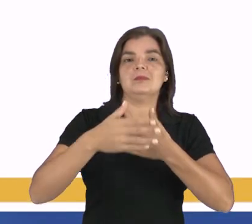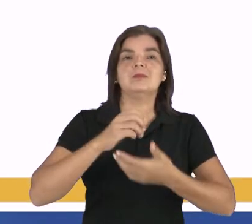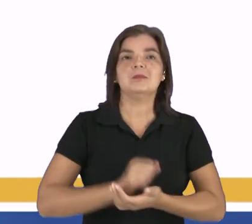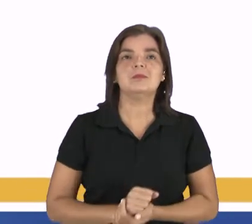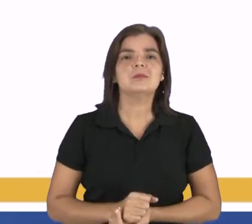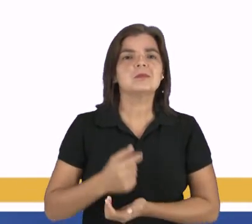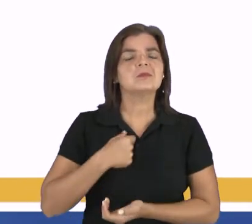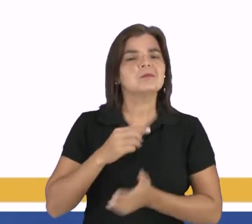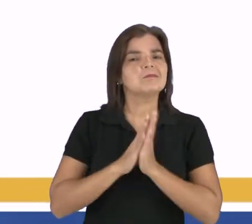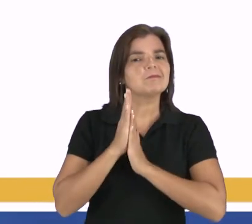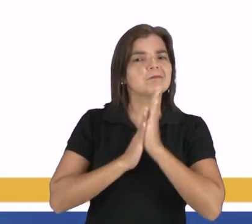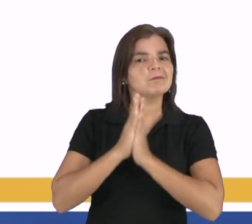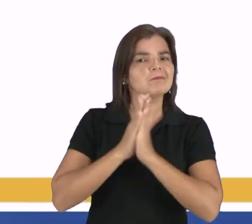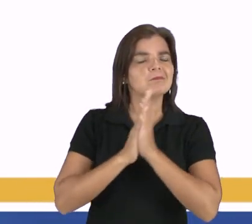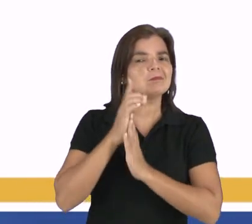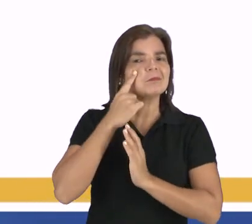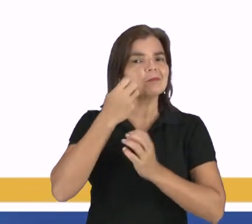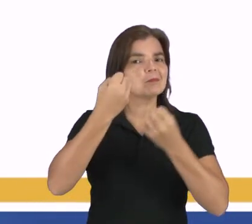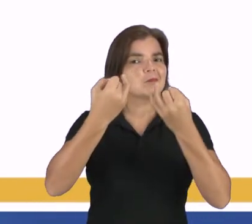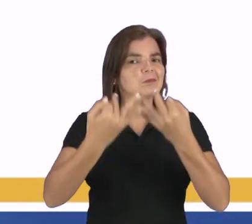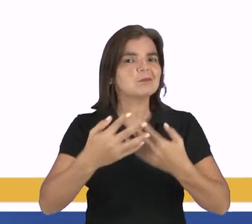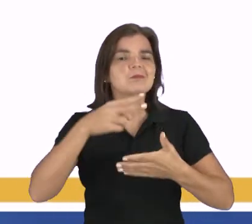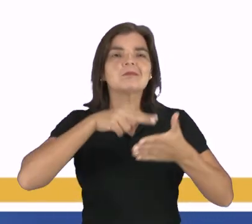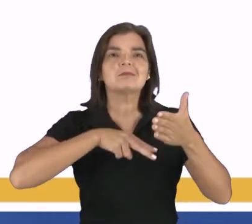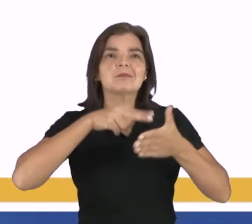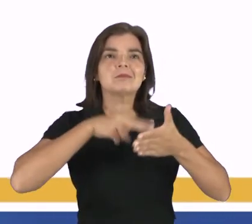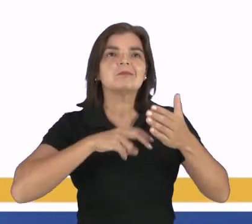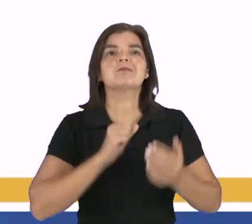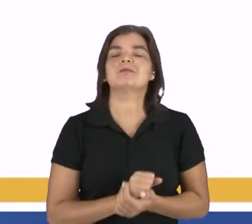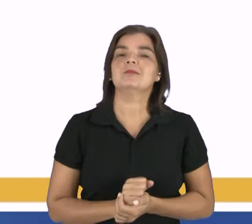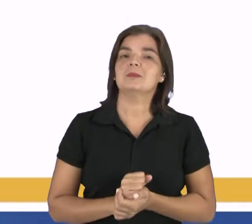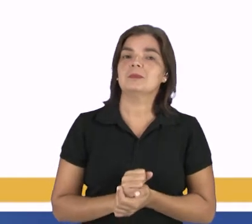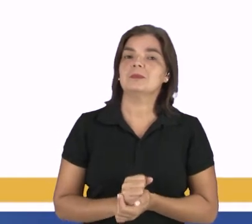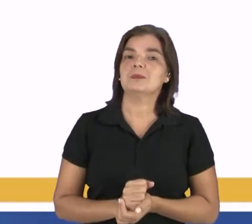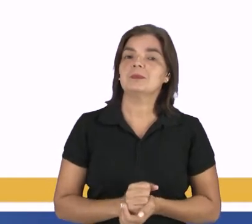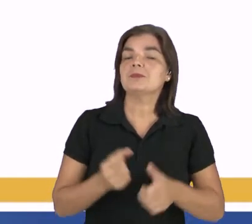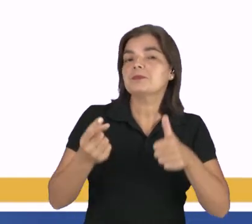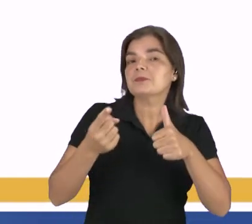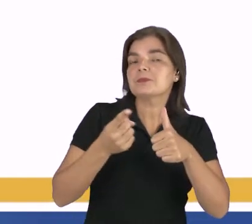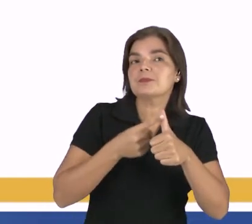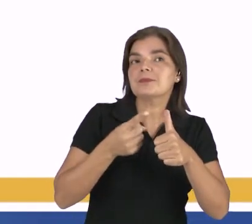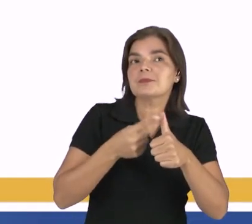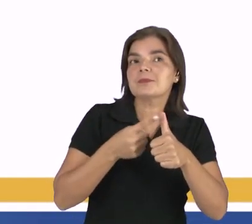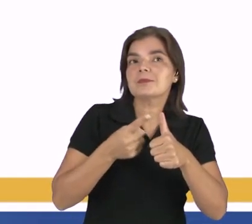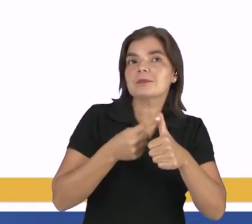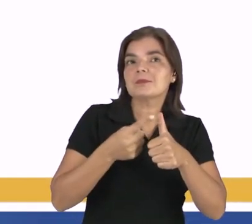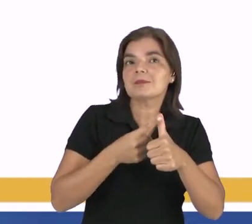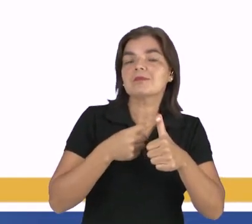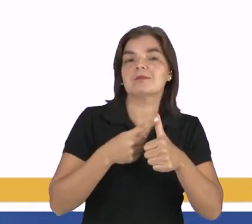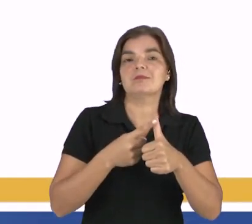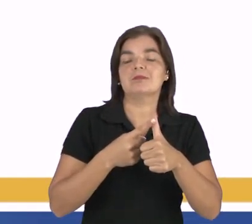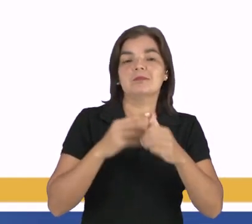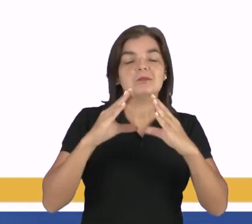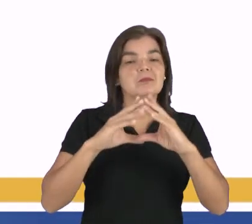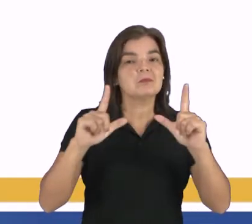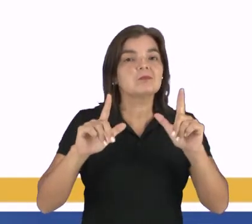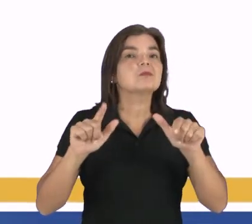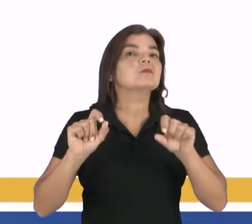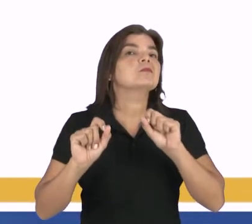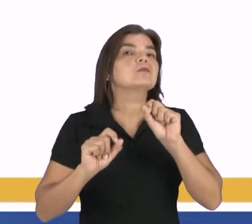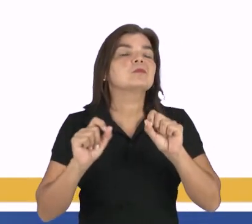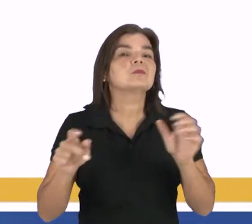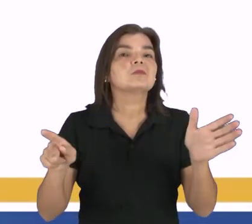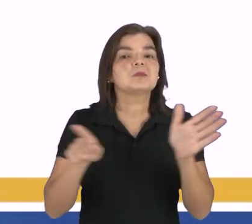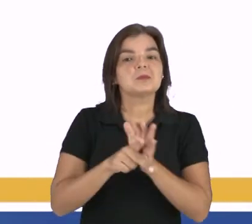a ter uma ansiedade para o que ele vai ler. Então, o primeiro mais óbvio dos quais